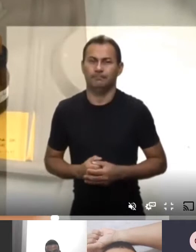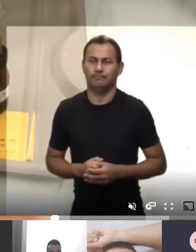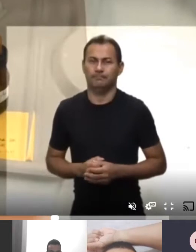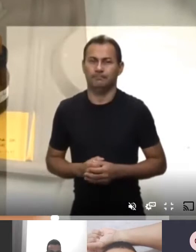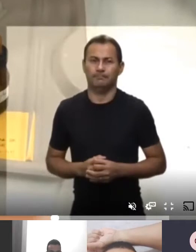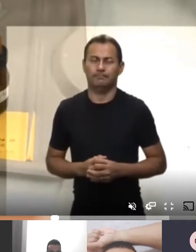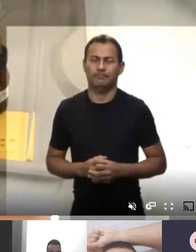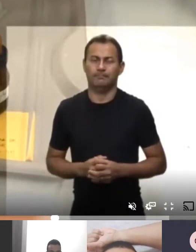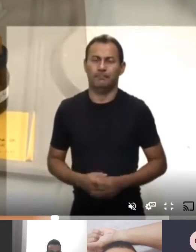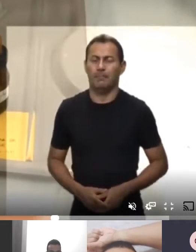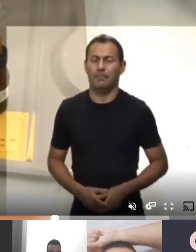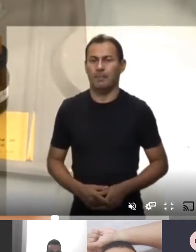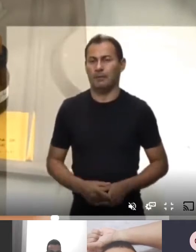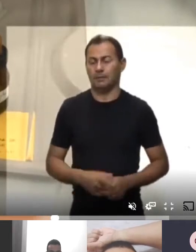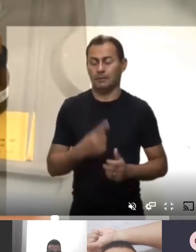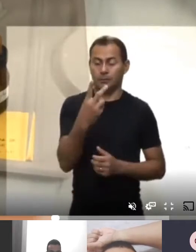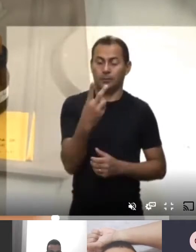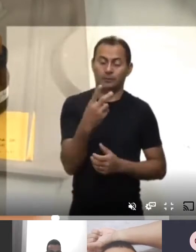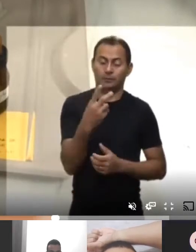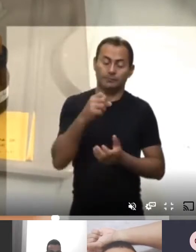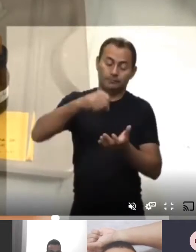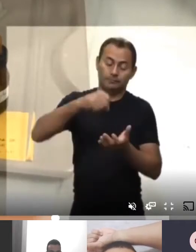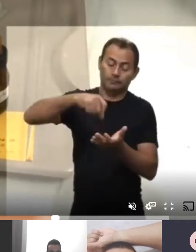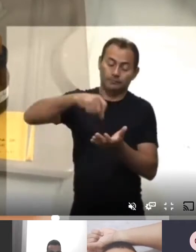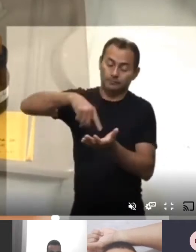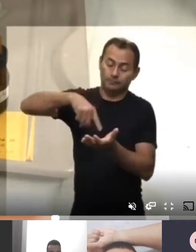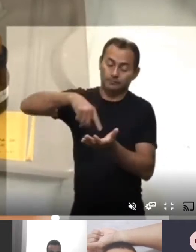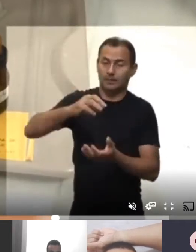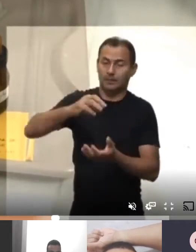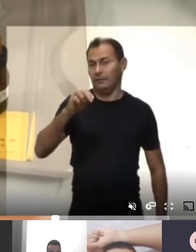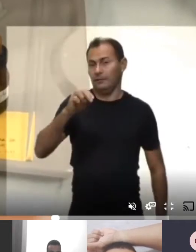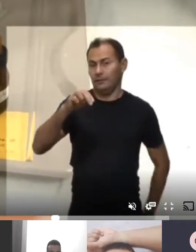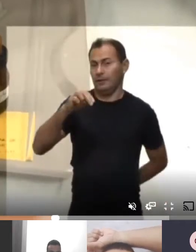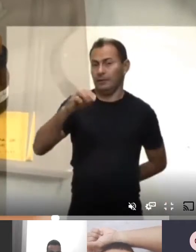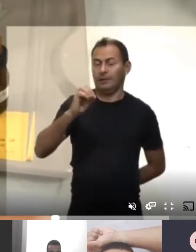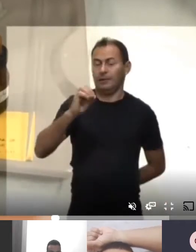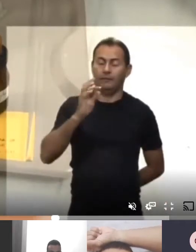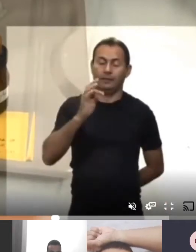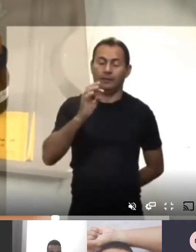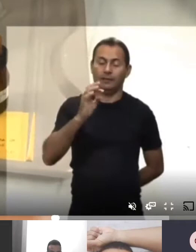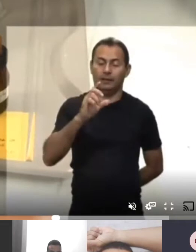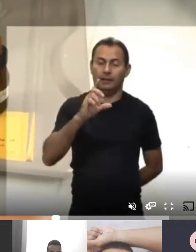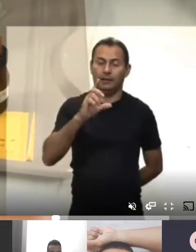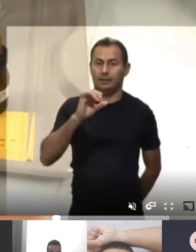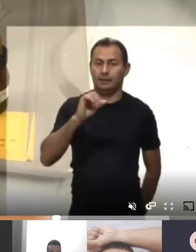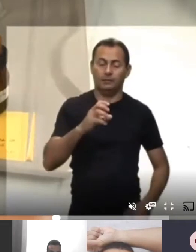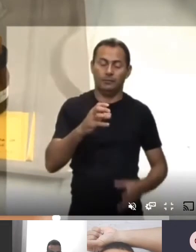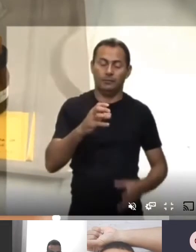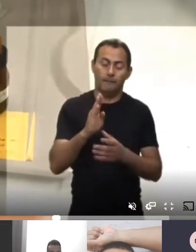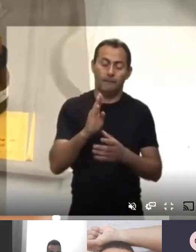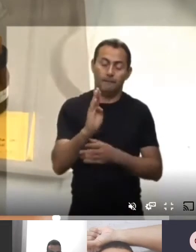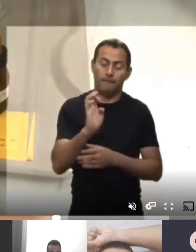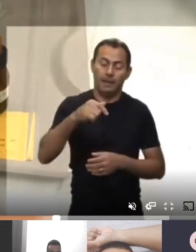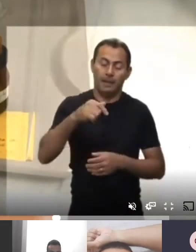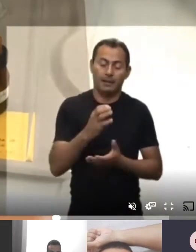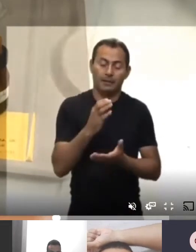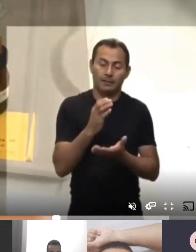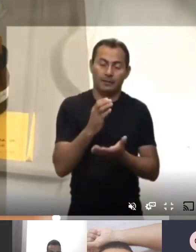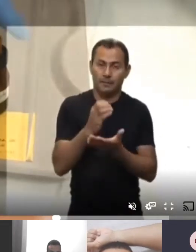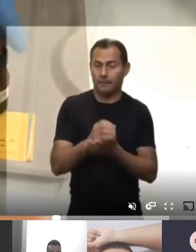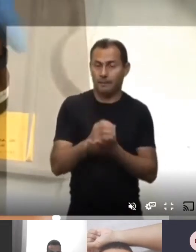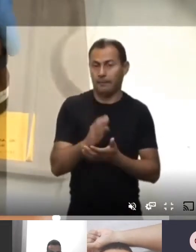da fenolftaleína, coloca no becker A, 2 gotas, viu que continuou incolor, né?